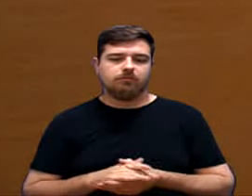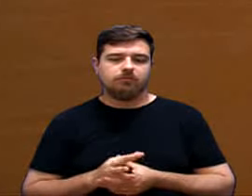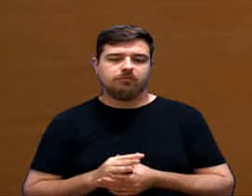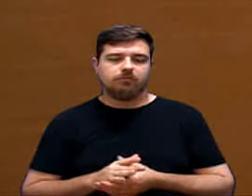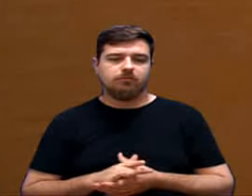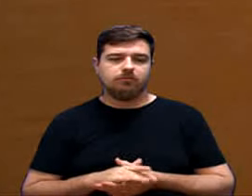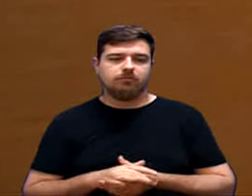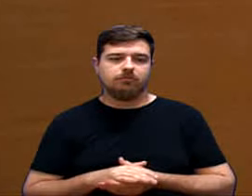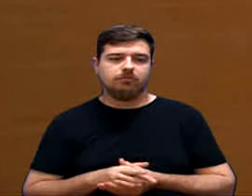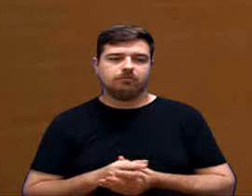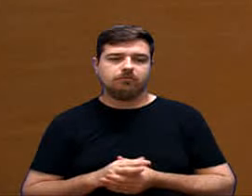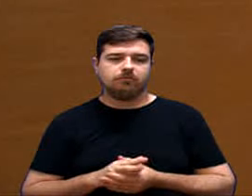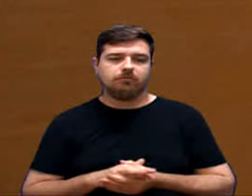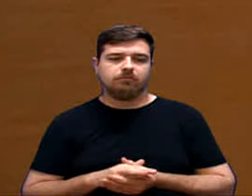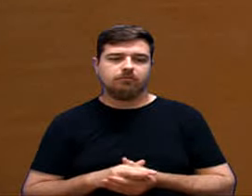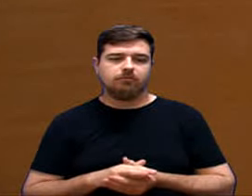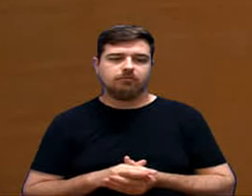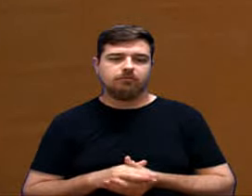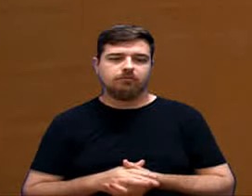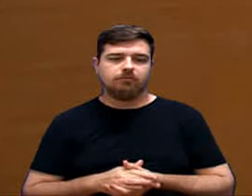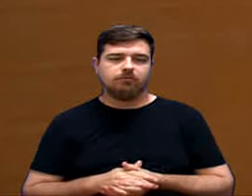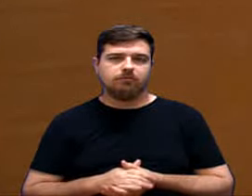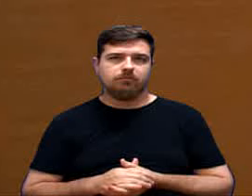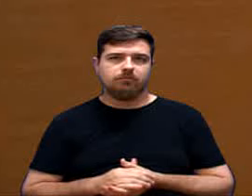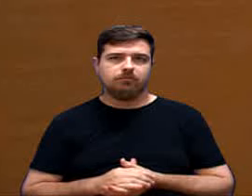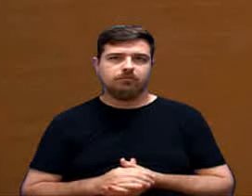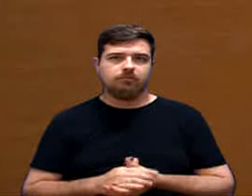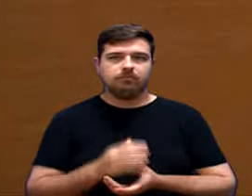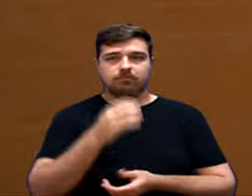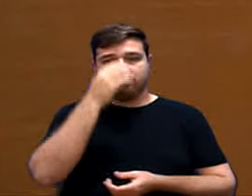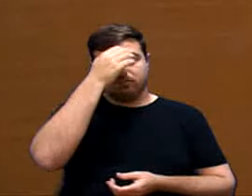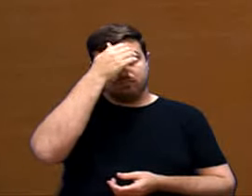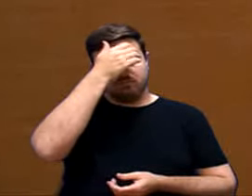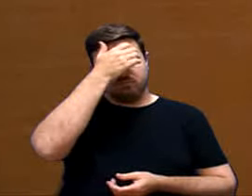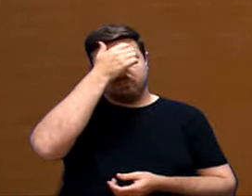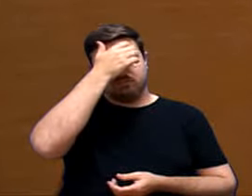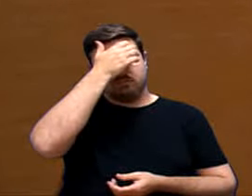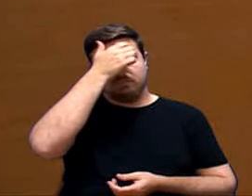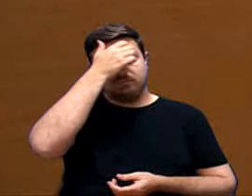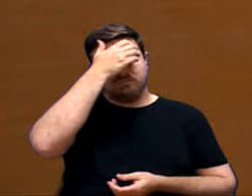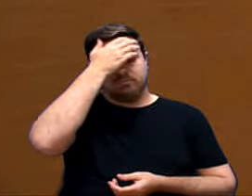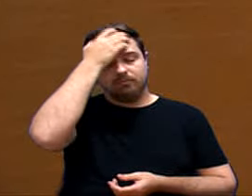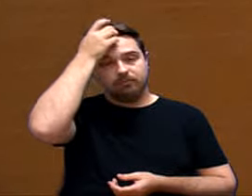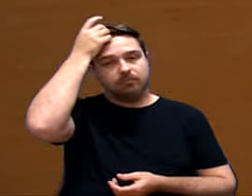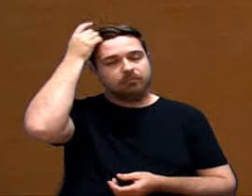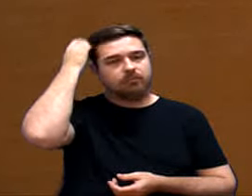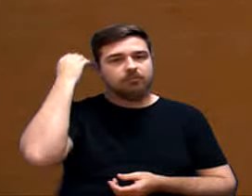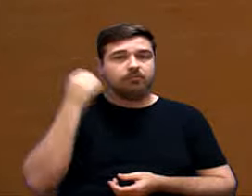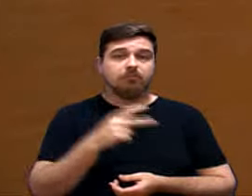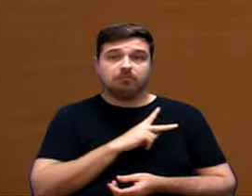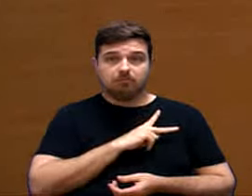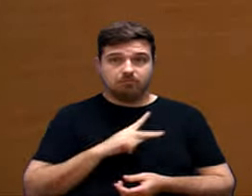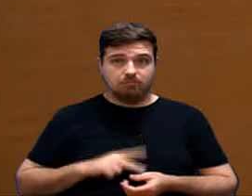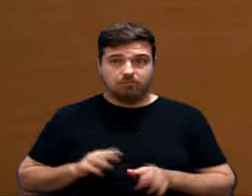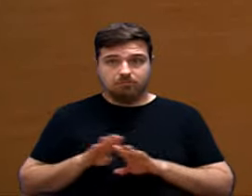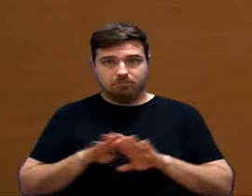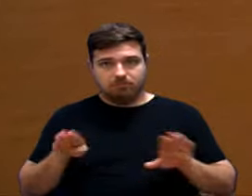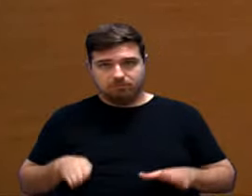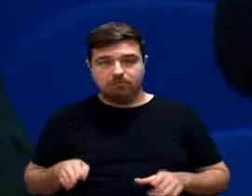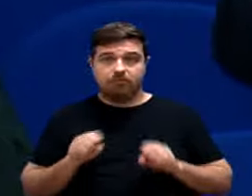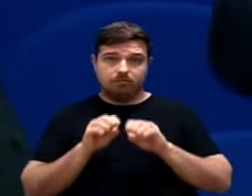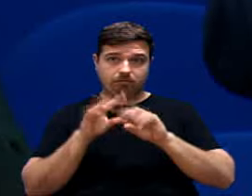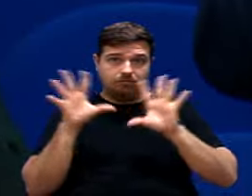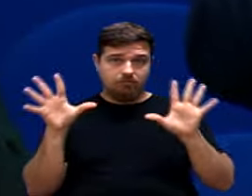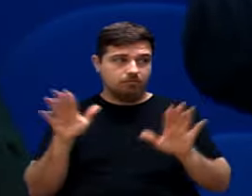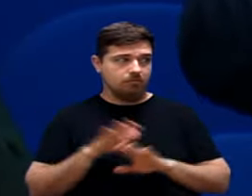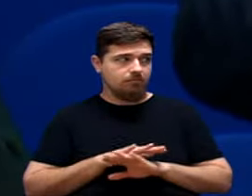inscrito termin acho que já foi senhor presidente da mesa só quero esclarecer que